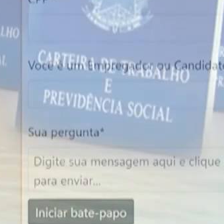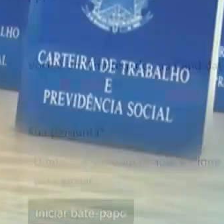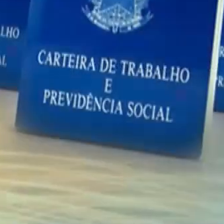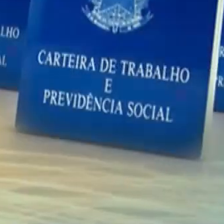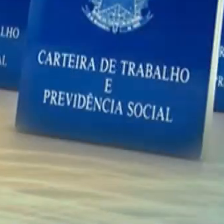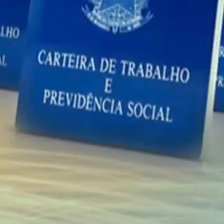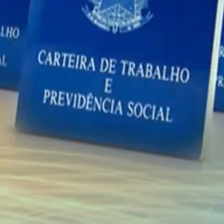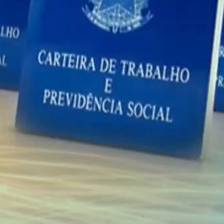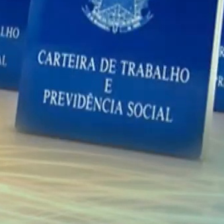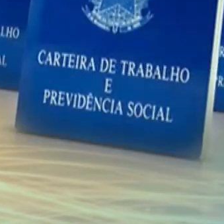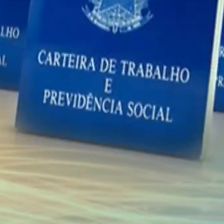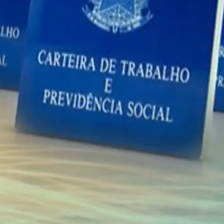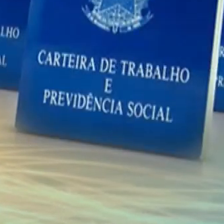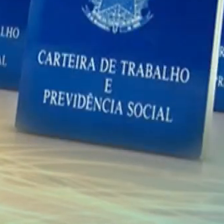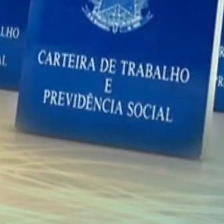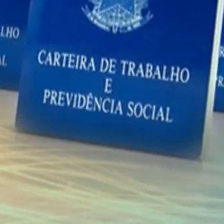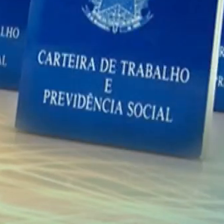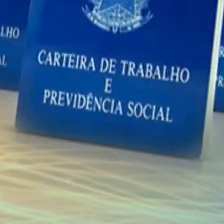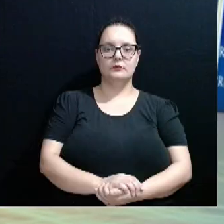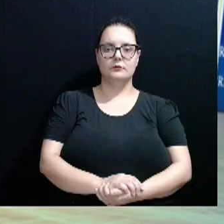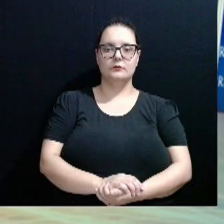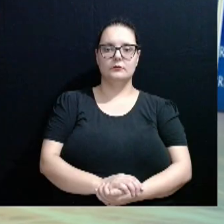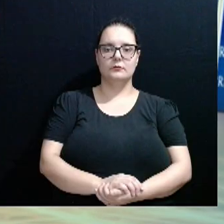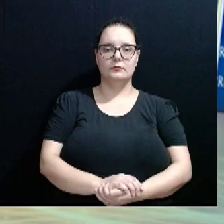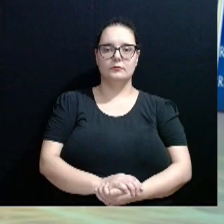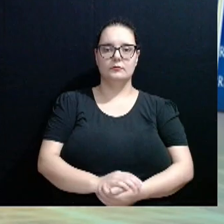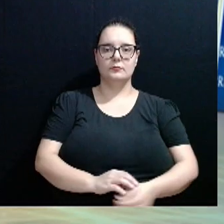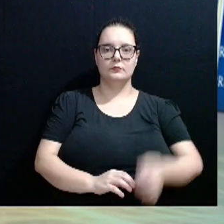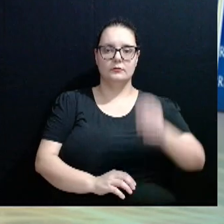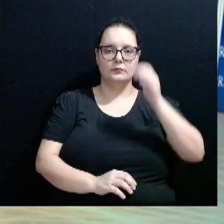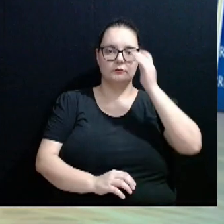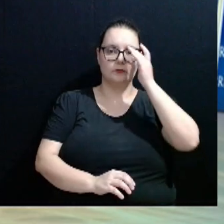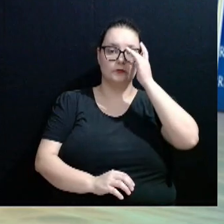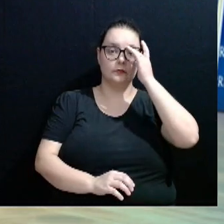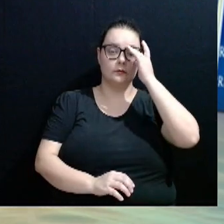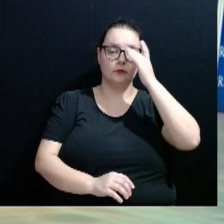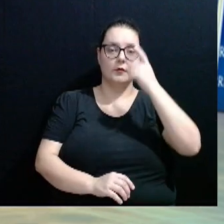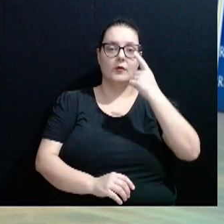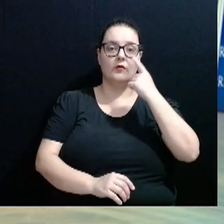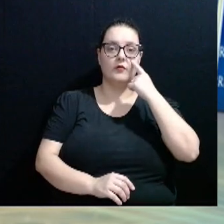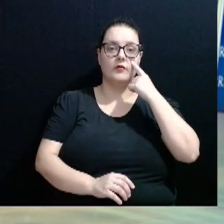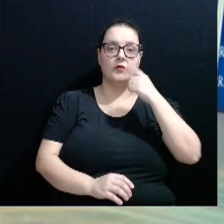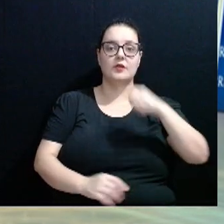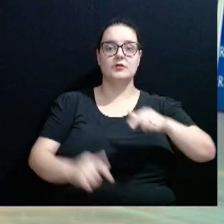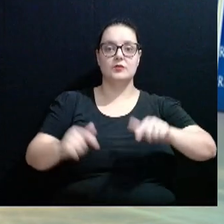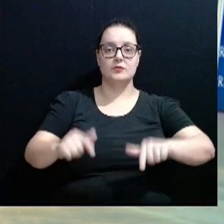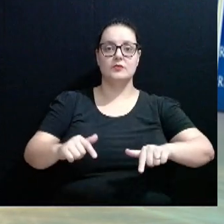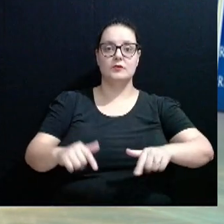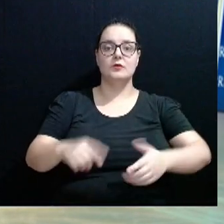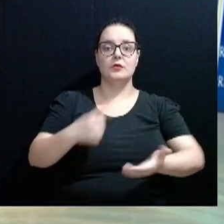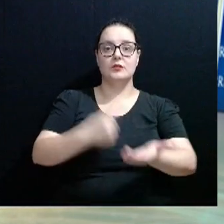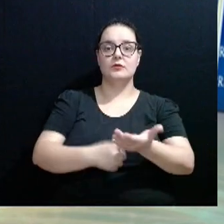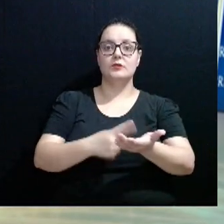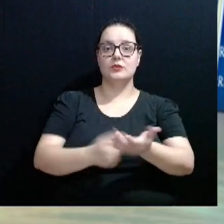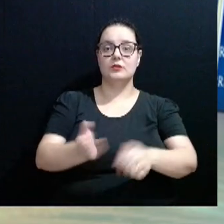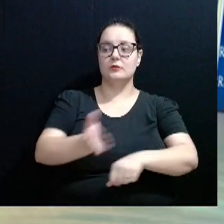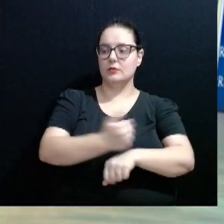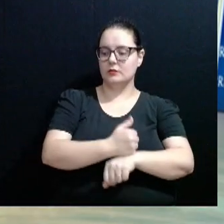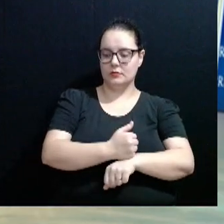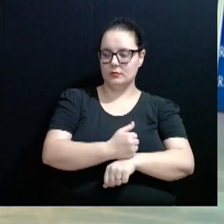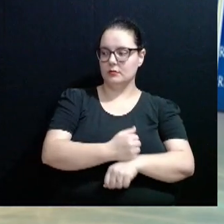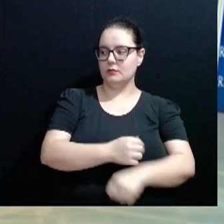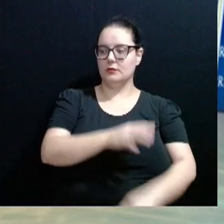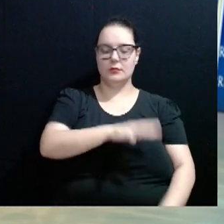atendimento. A unidade do CEPAT no centro fica na Avenida Campos Sales 427, a do Ouro Verde, no